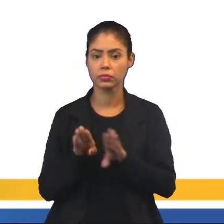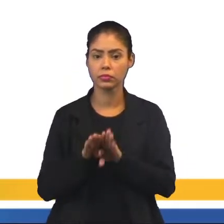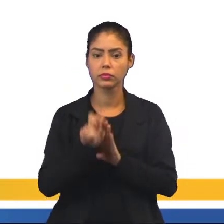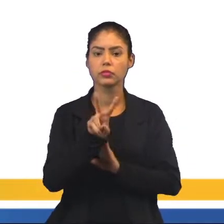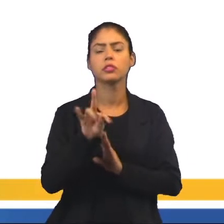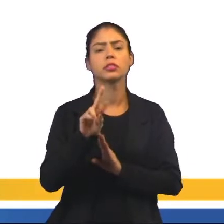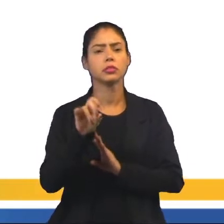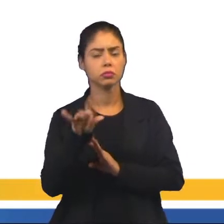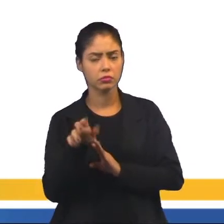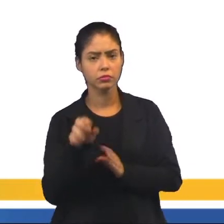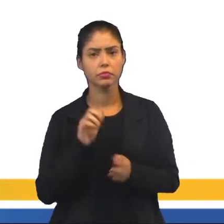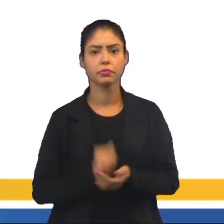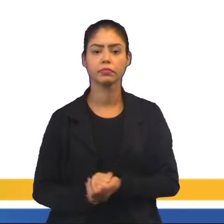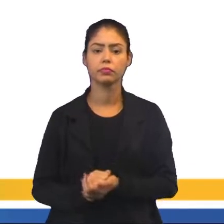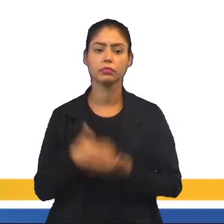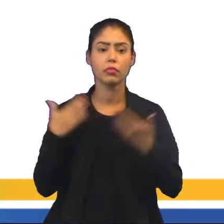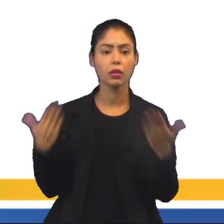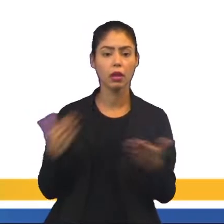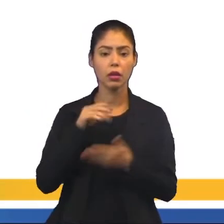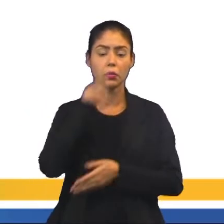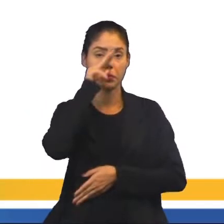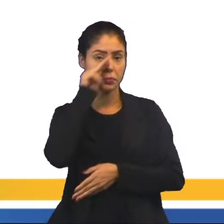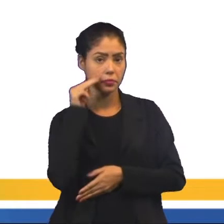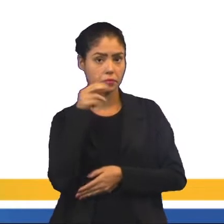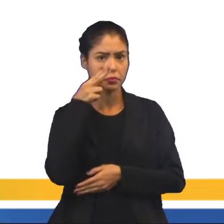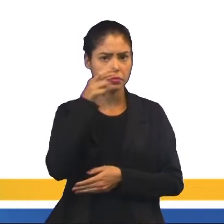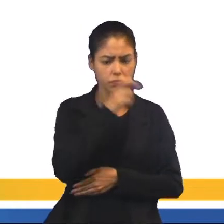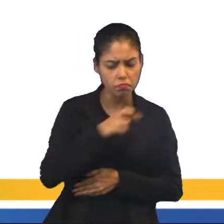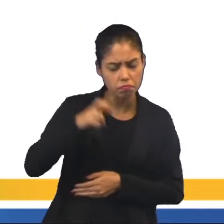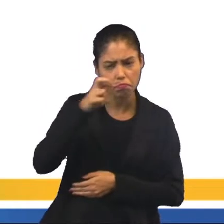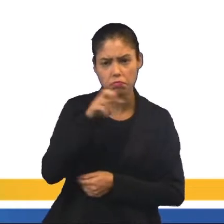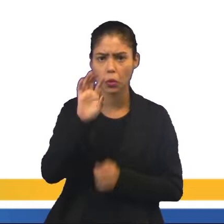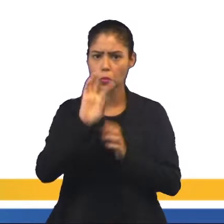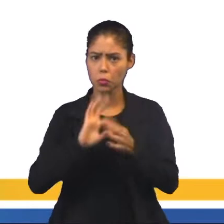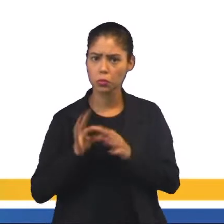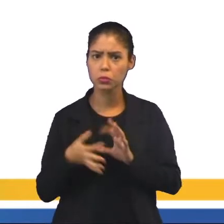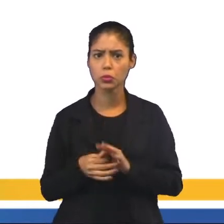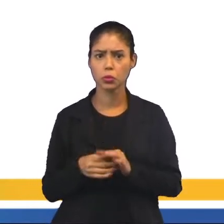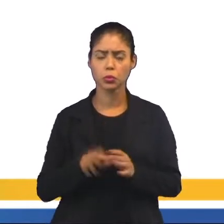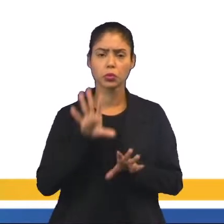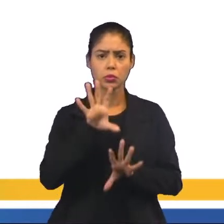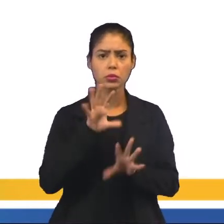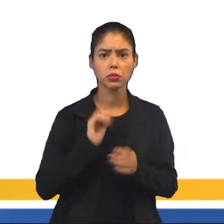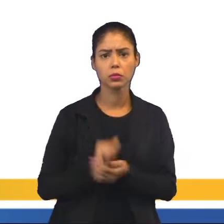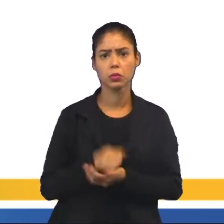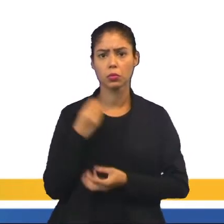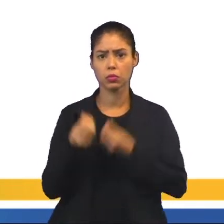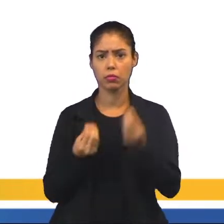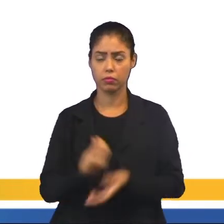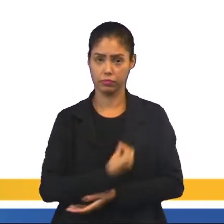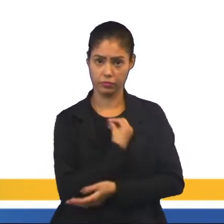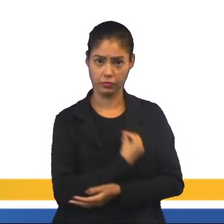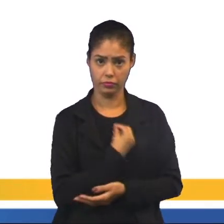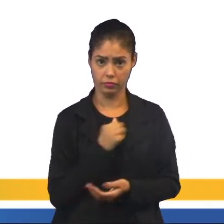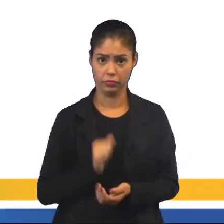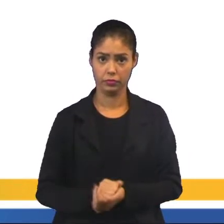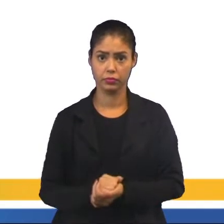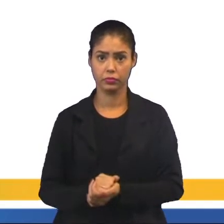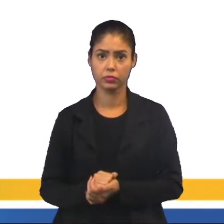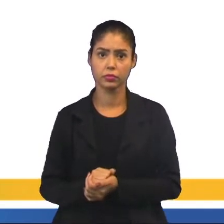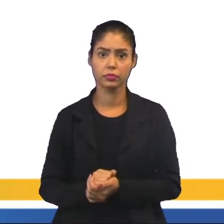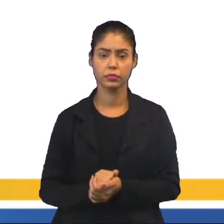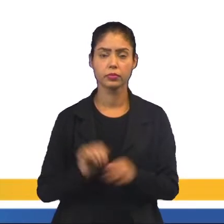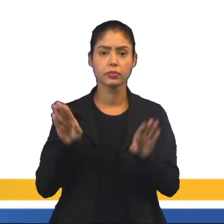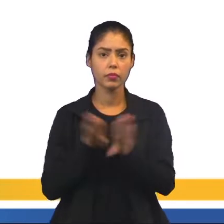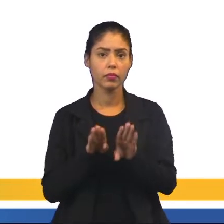vitalidade. Então, Karl Marx vai analisar esse contexto, o momento que ele estava vivendo, que era a mudança